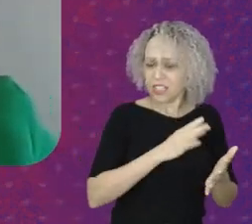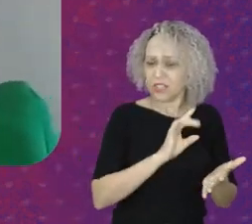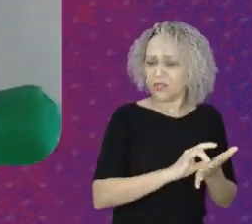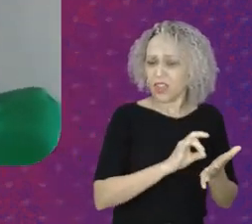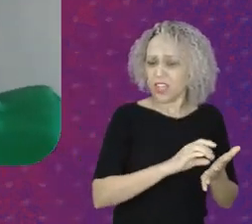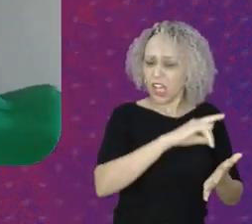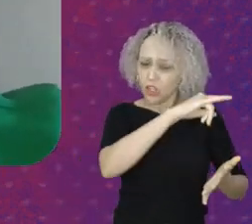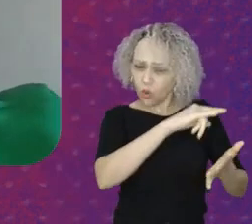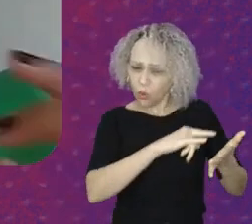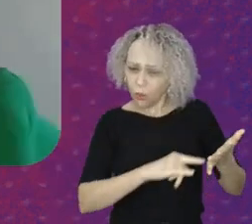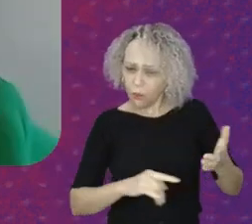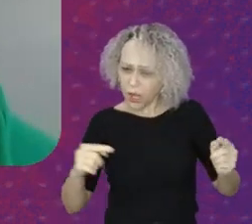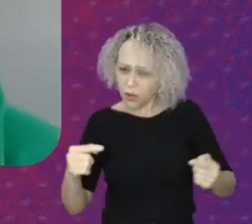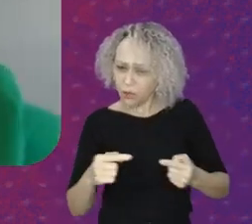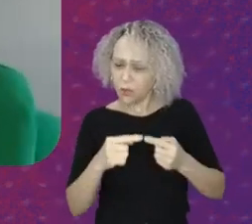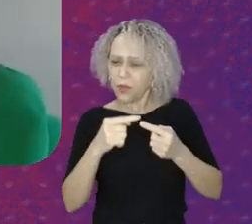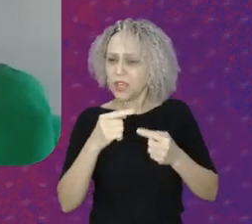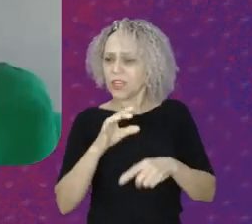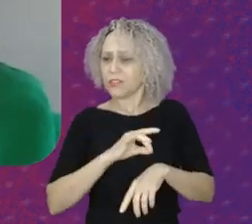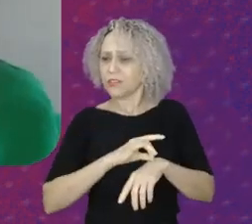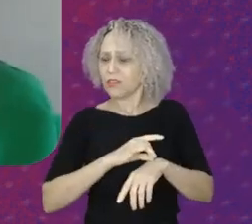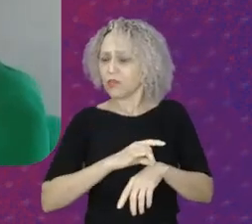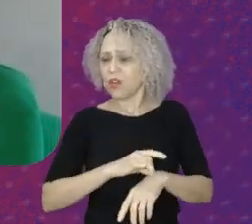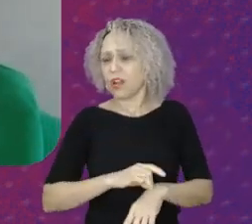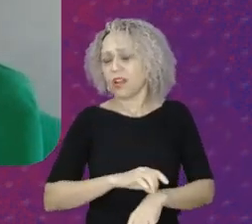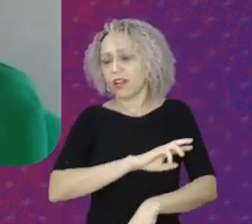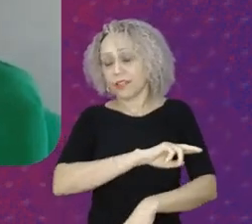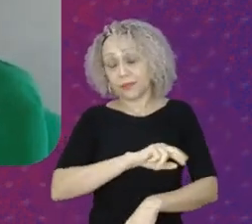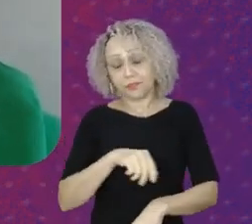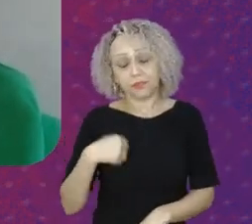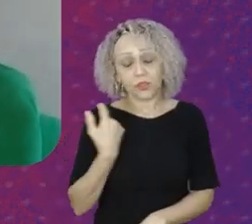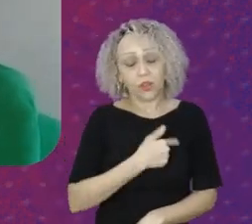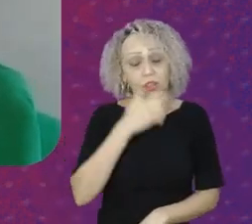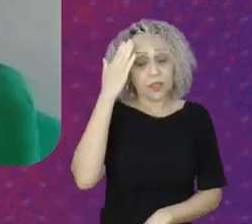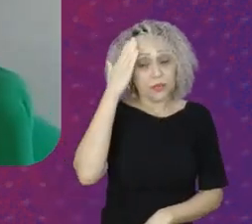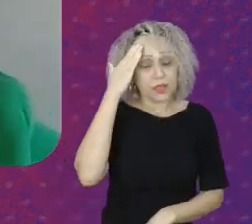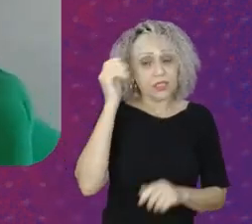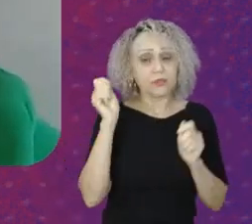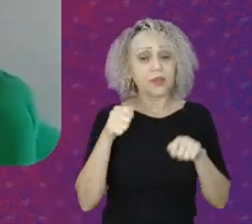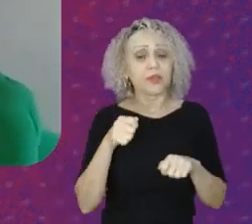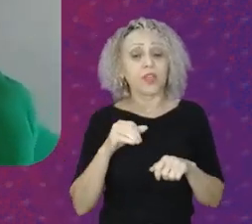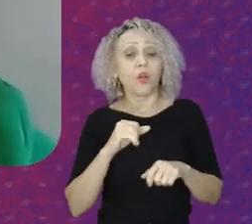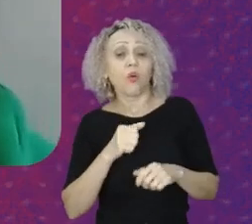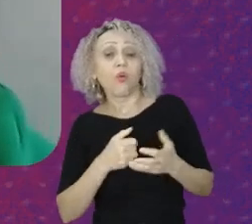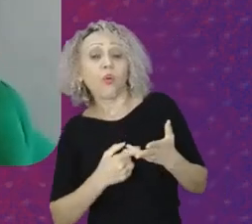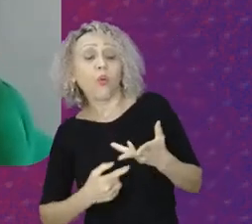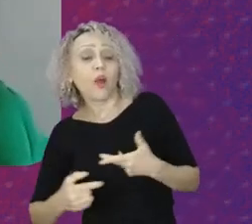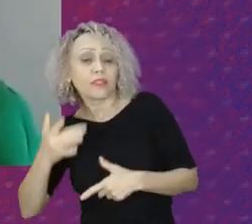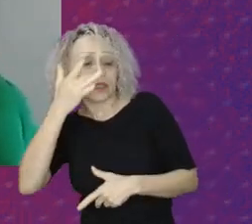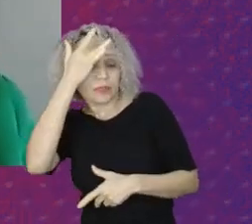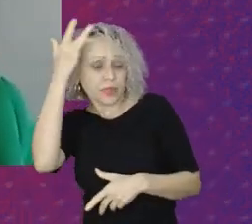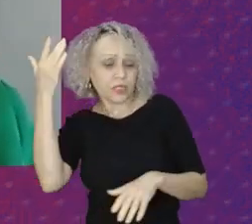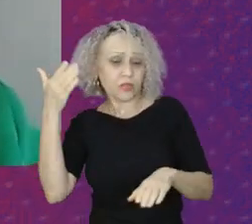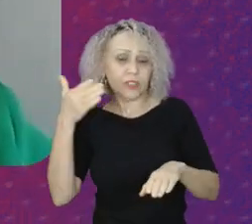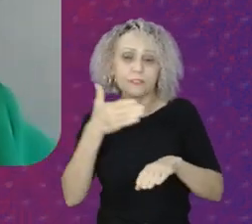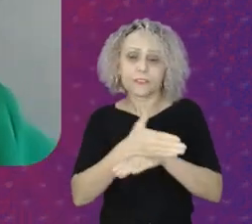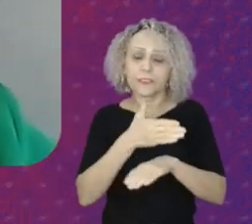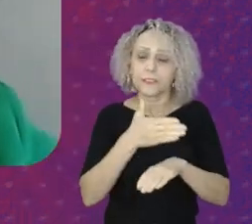seja contínuo. Nós precisamos saber quantos cotistas entraram, quantos terminaram,